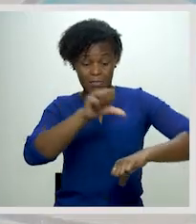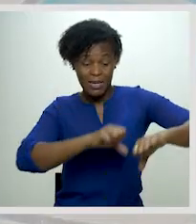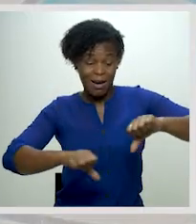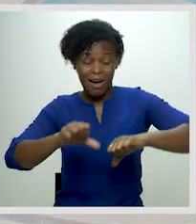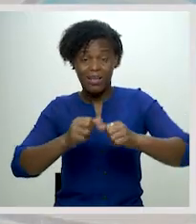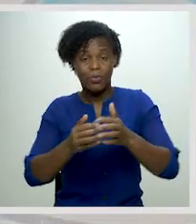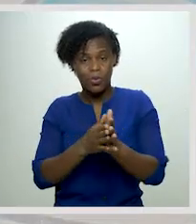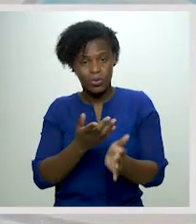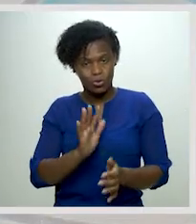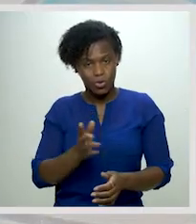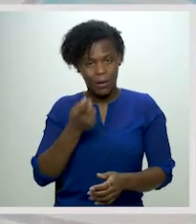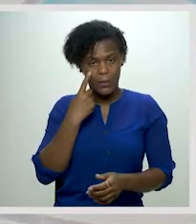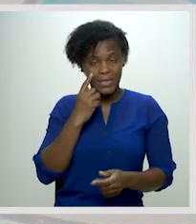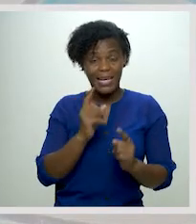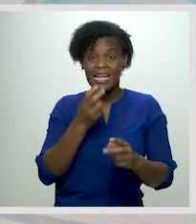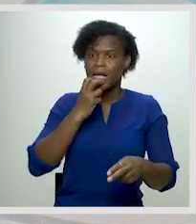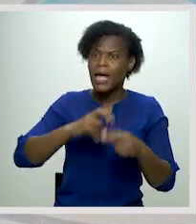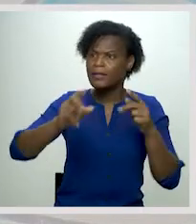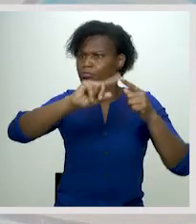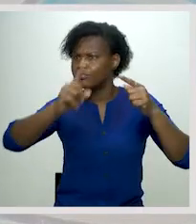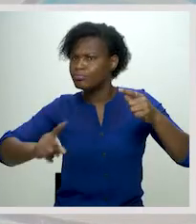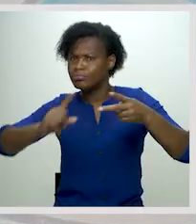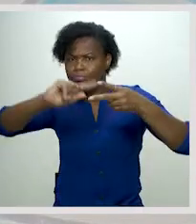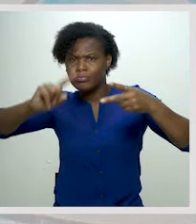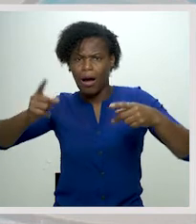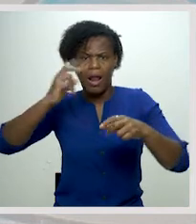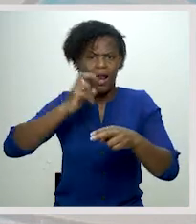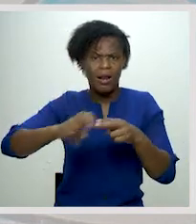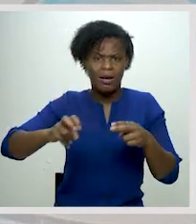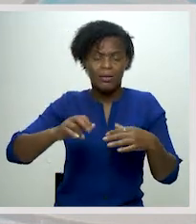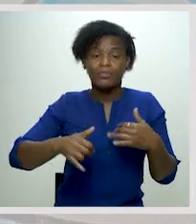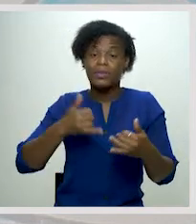atividade química, que todos nós já o conhecemos, que é descargas elétricas,